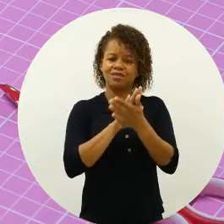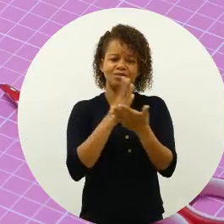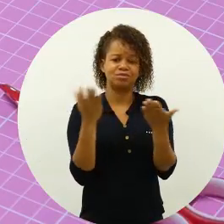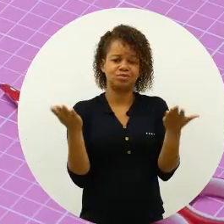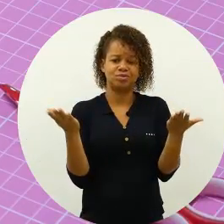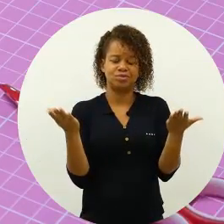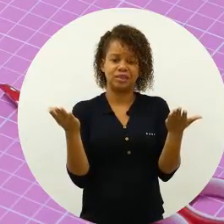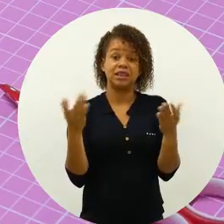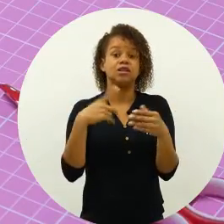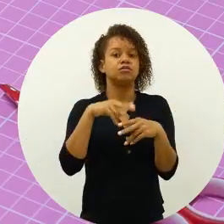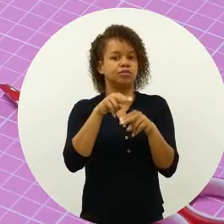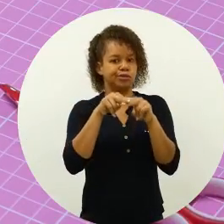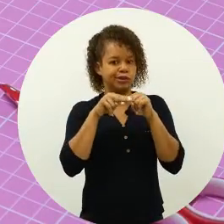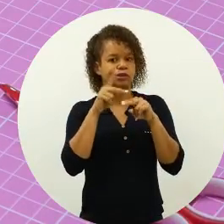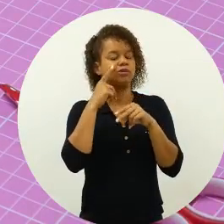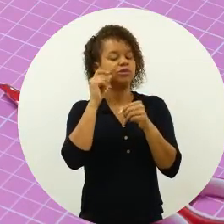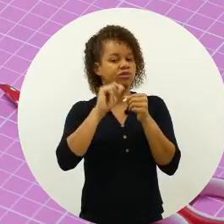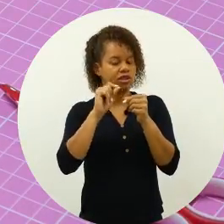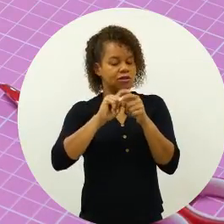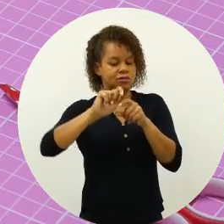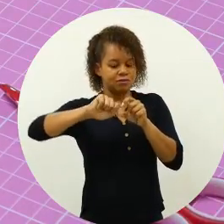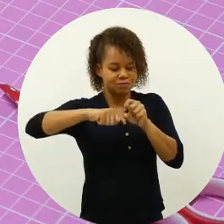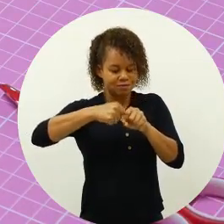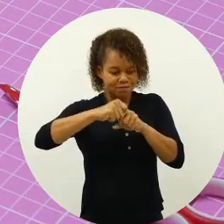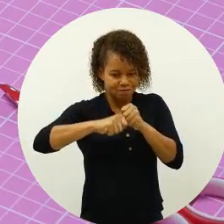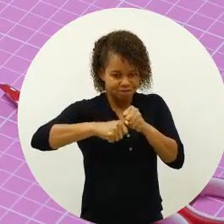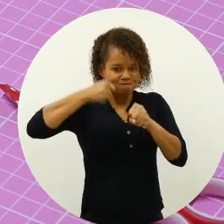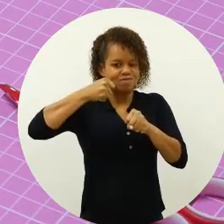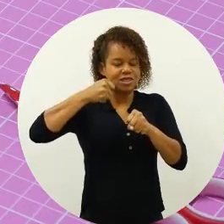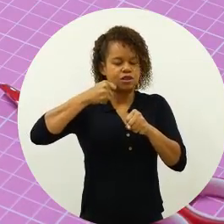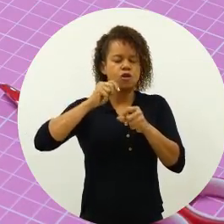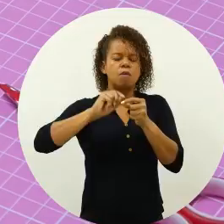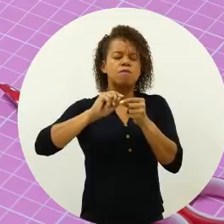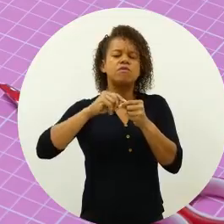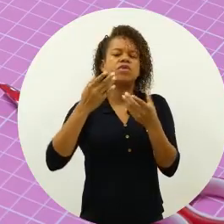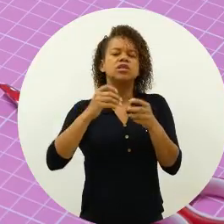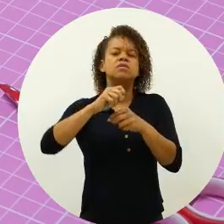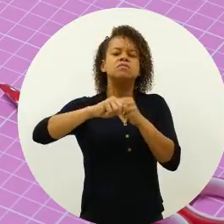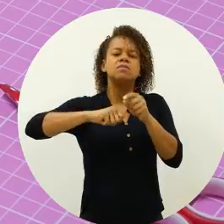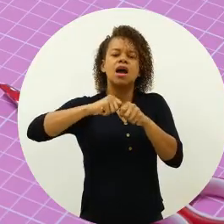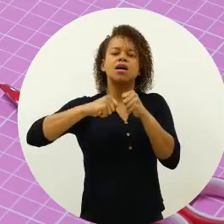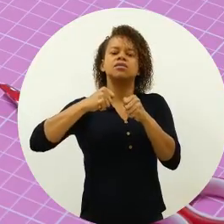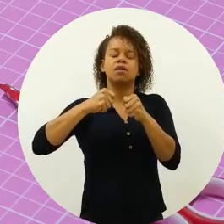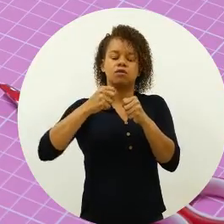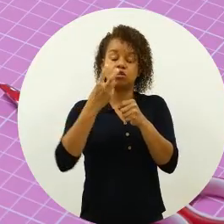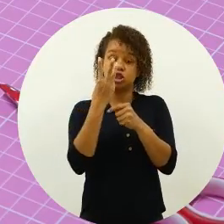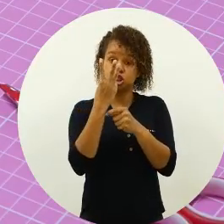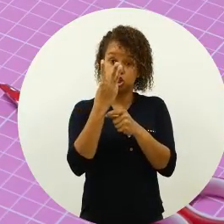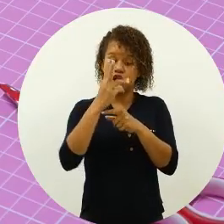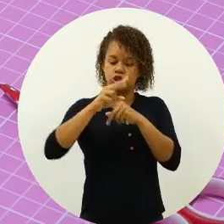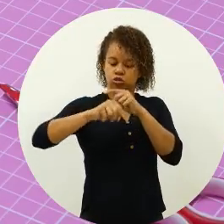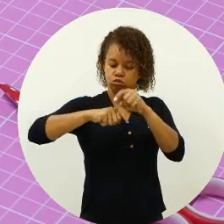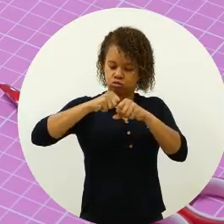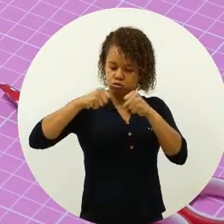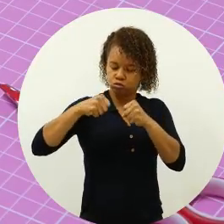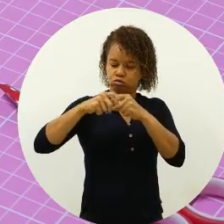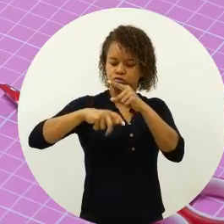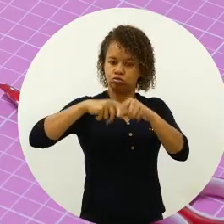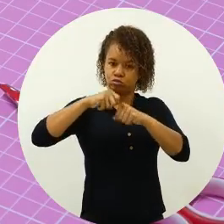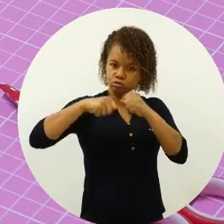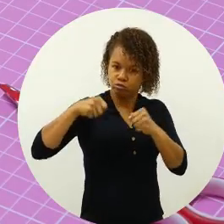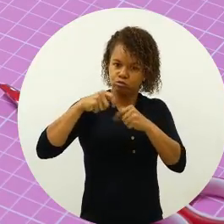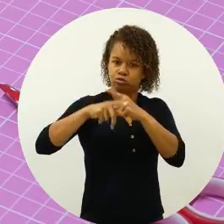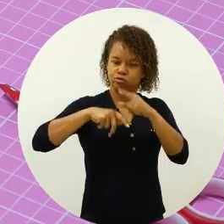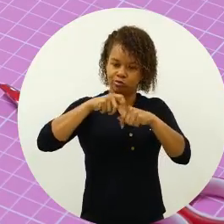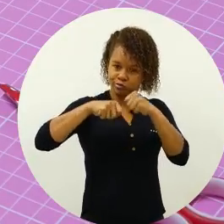adiantar. Então, é preciso fazer uma amarração. E como é feita essa amarração? Serão dados 3 nós